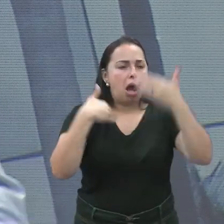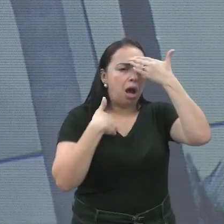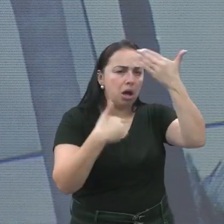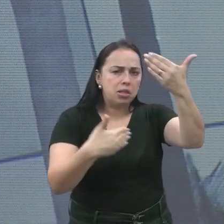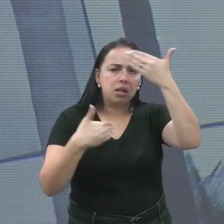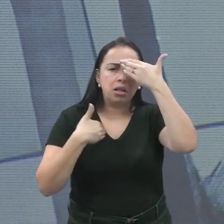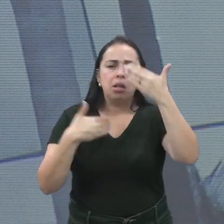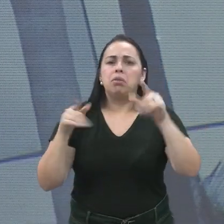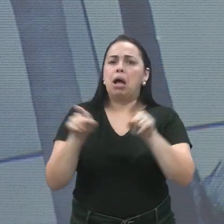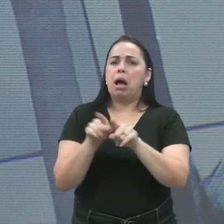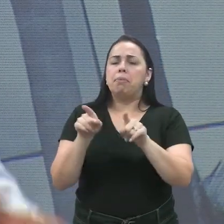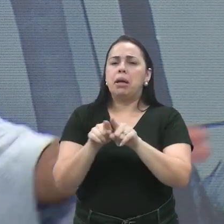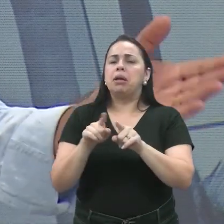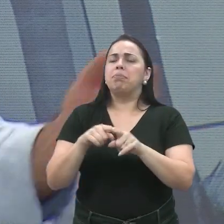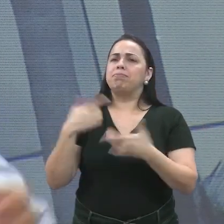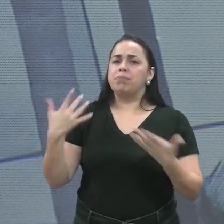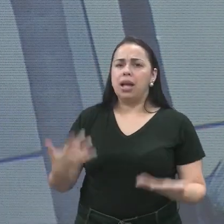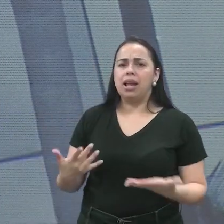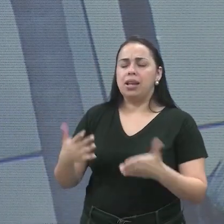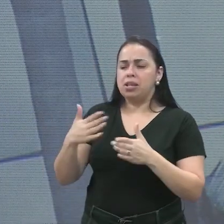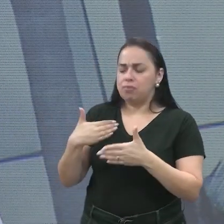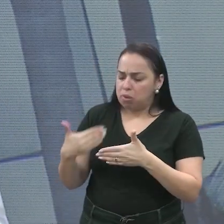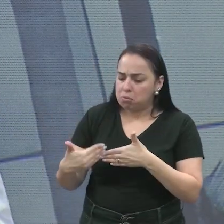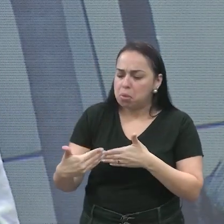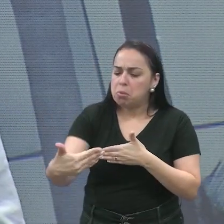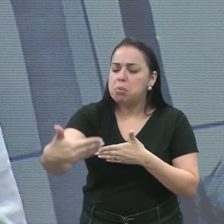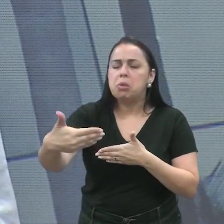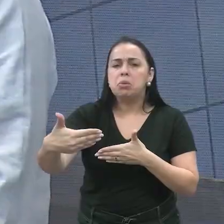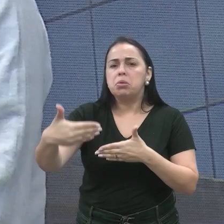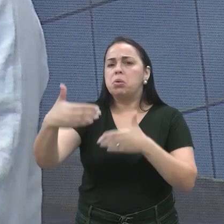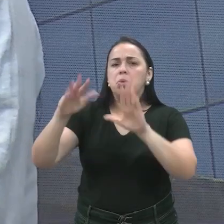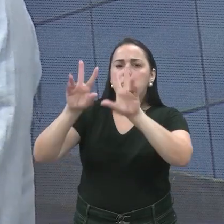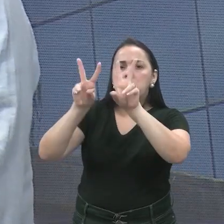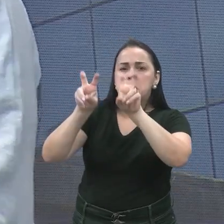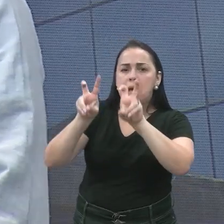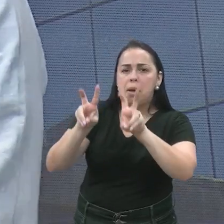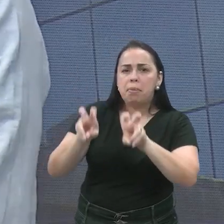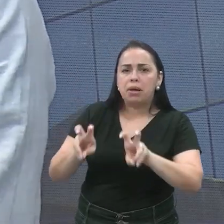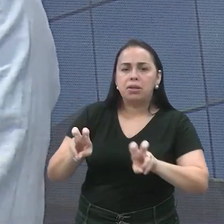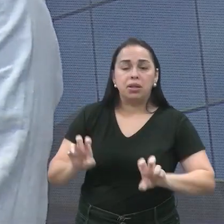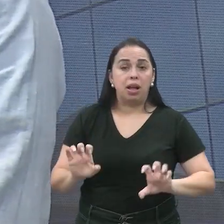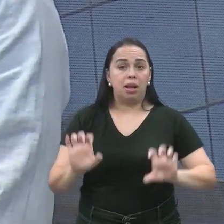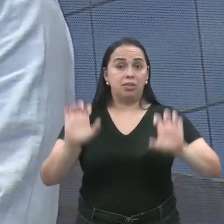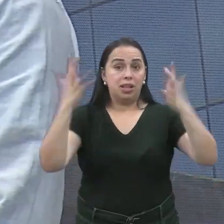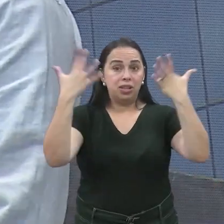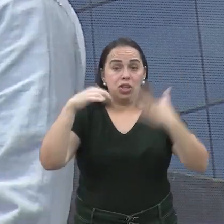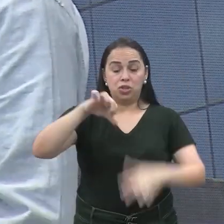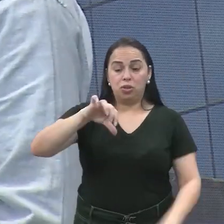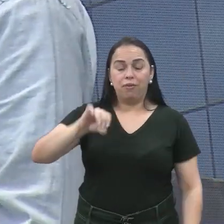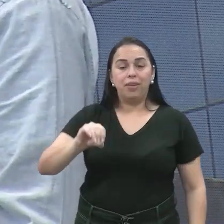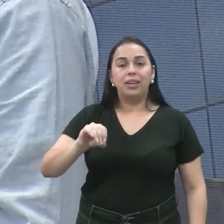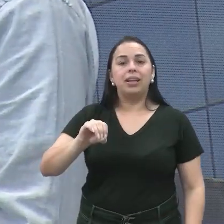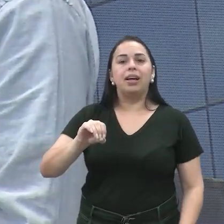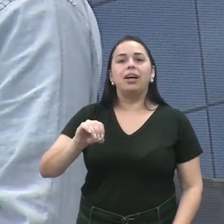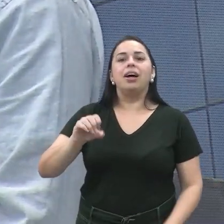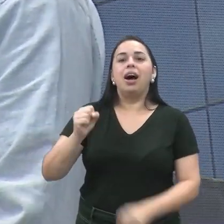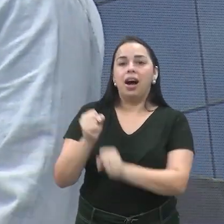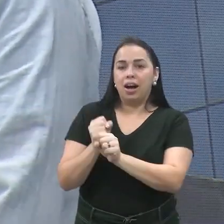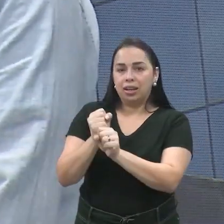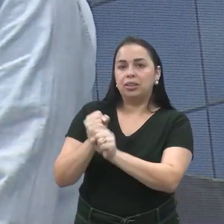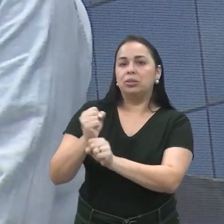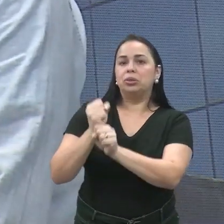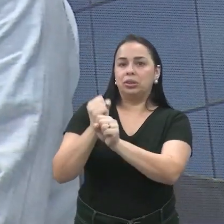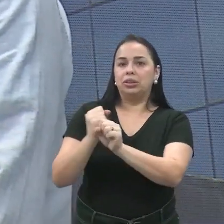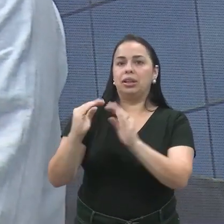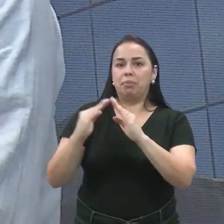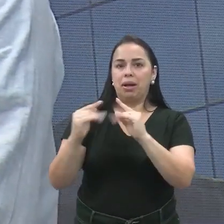um balanço das atividades como parlamentar nesse início do ano. Ele destacou a festa de 90 anos da paróquia do bairro Santana